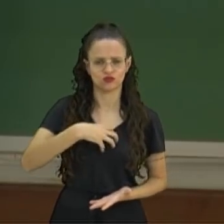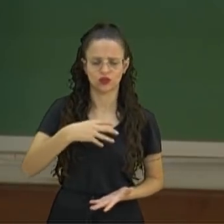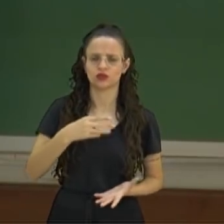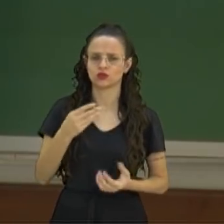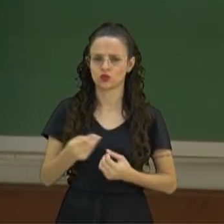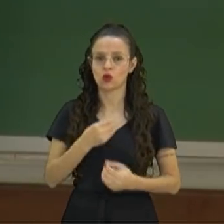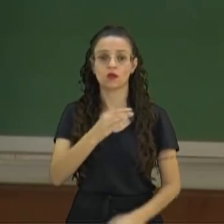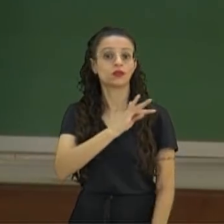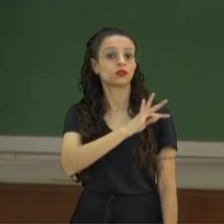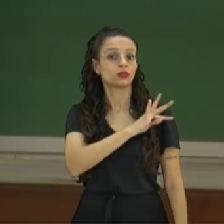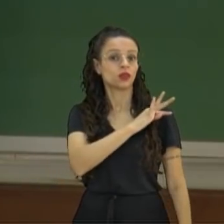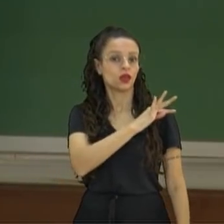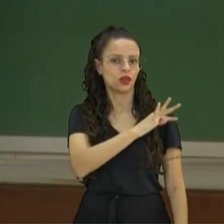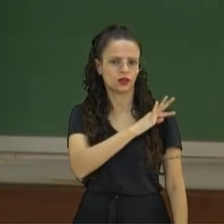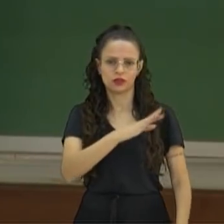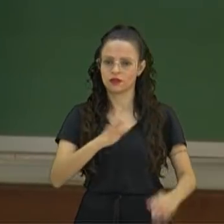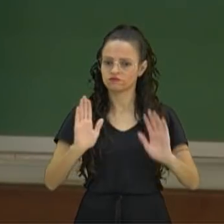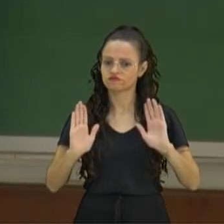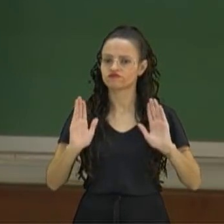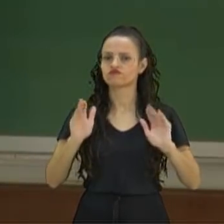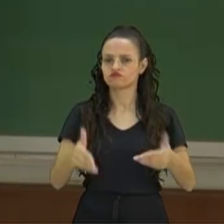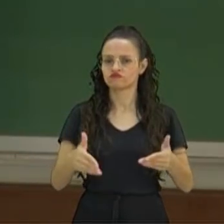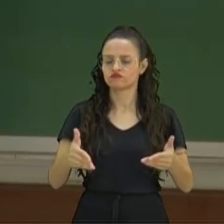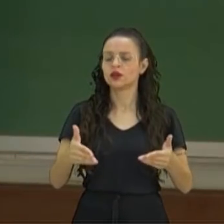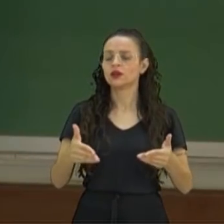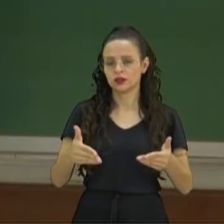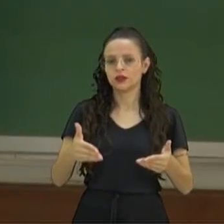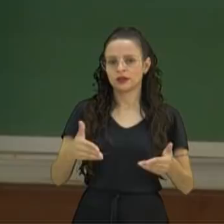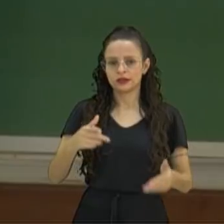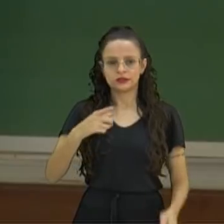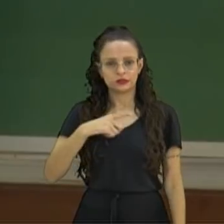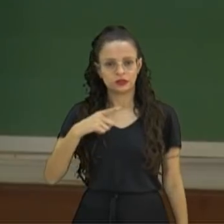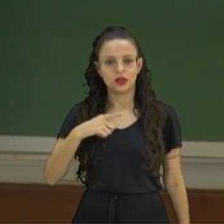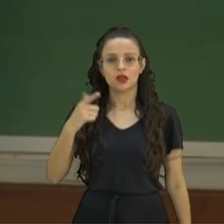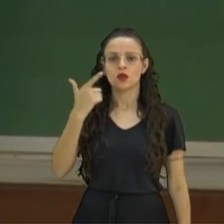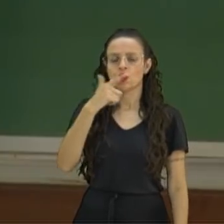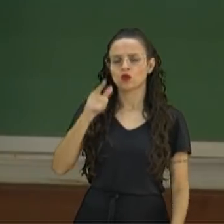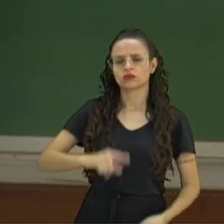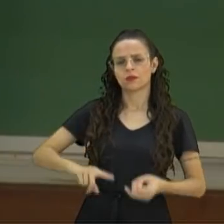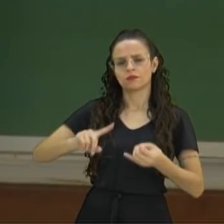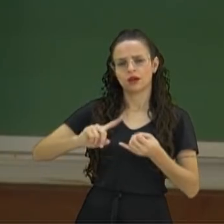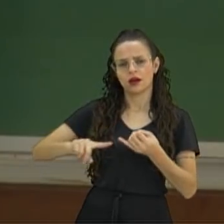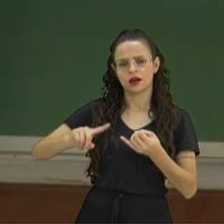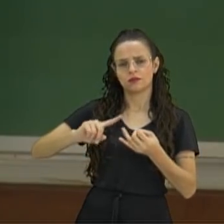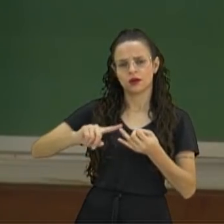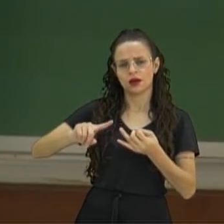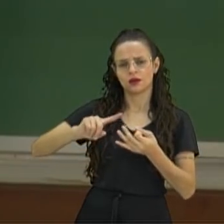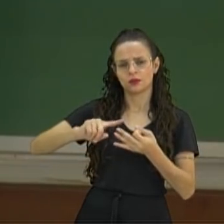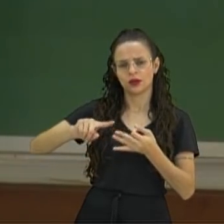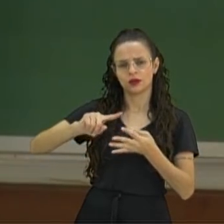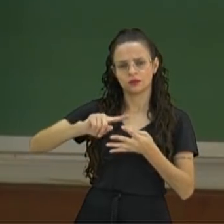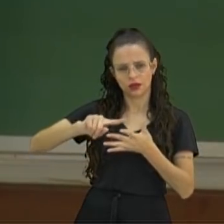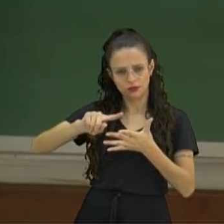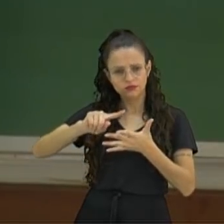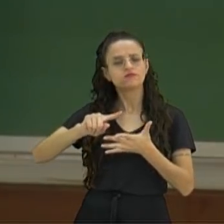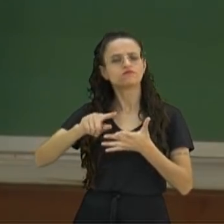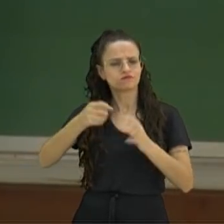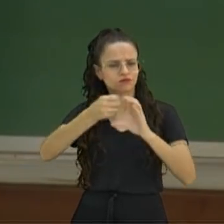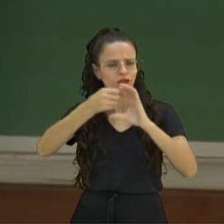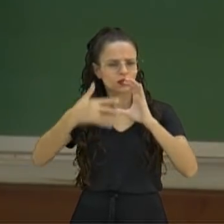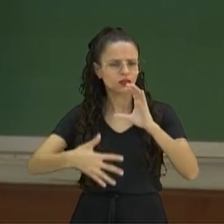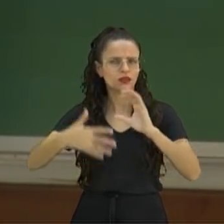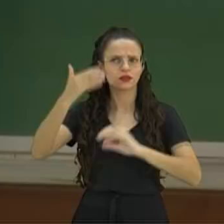uma técnica, que é a escala. E existem outras características que são importantes para a gente entender como